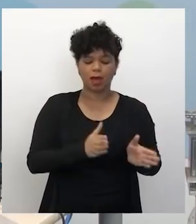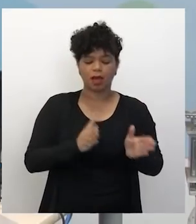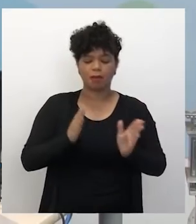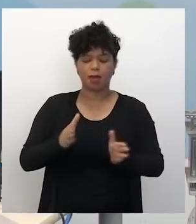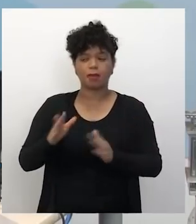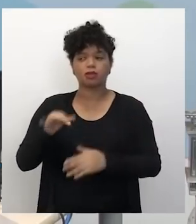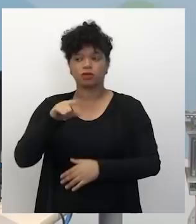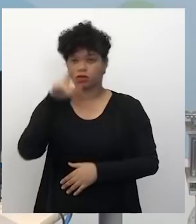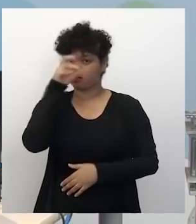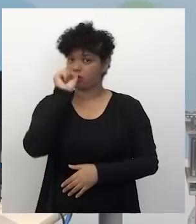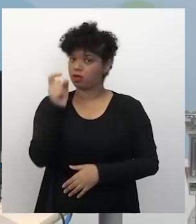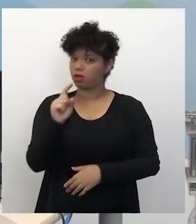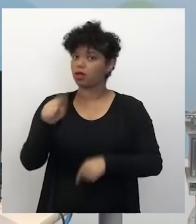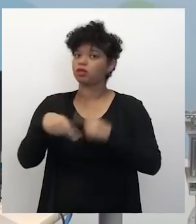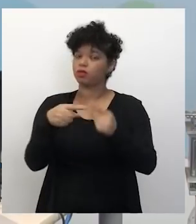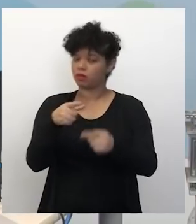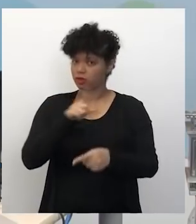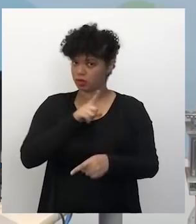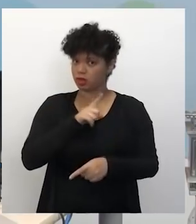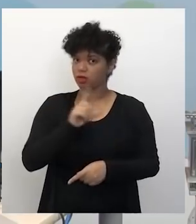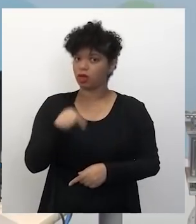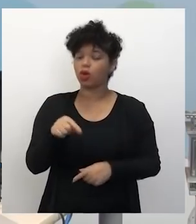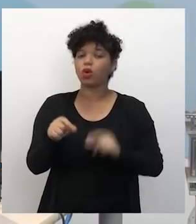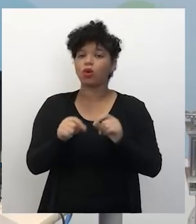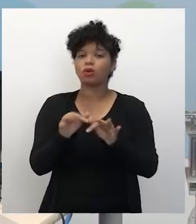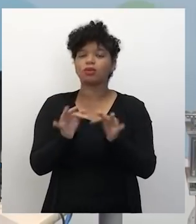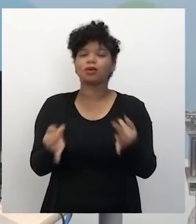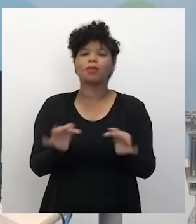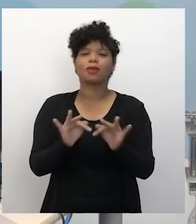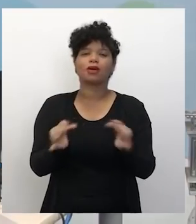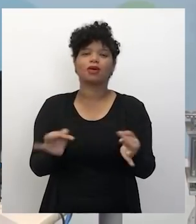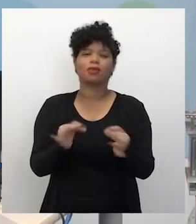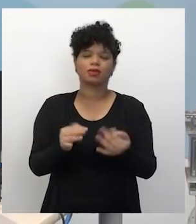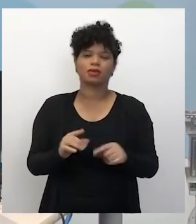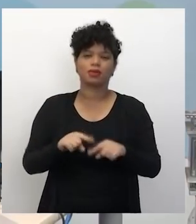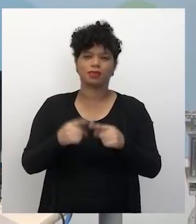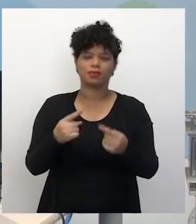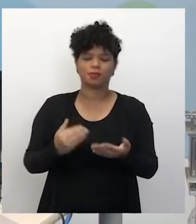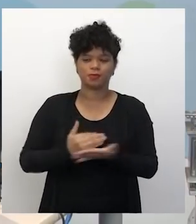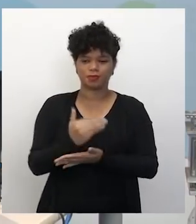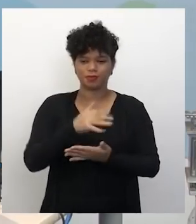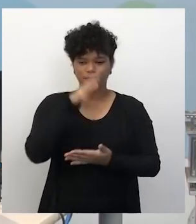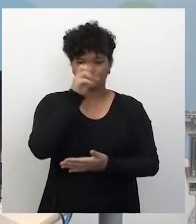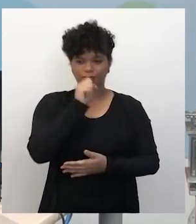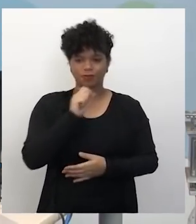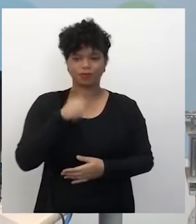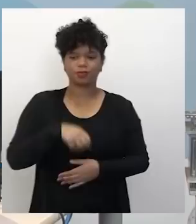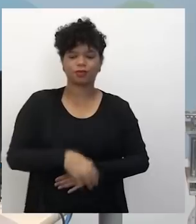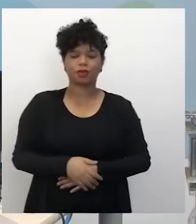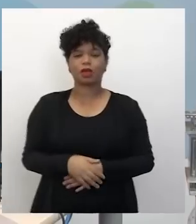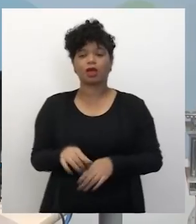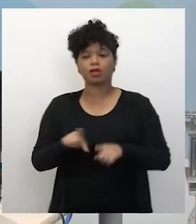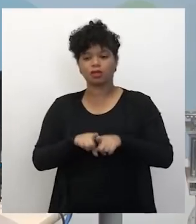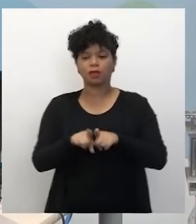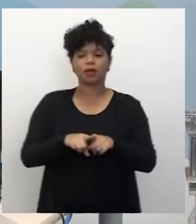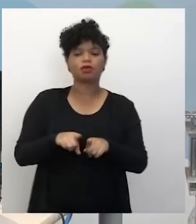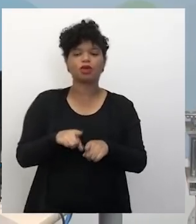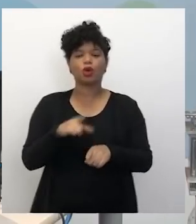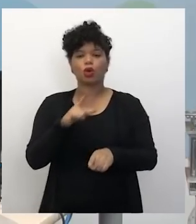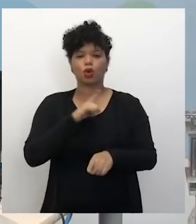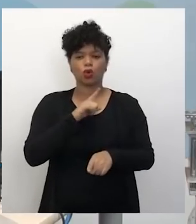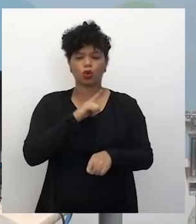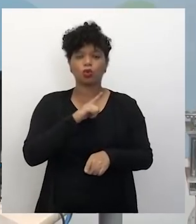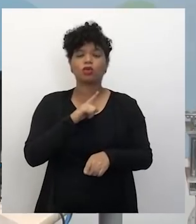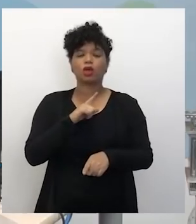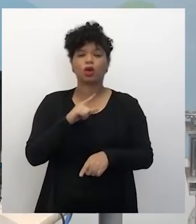aprenderam, devem ter aprendido já em algum momento, de forma mais simples, mas vão começar a aprender também isso. E o psicológico, que é o